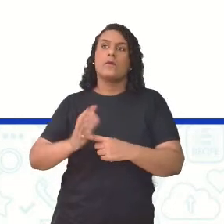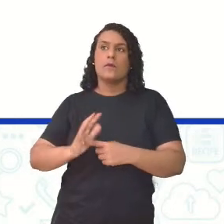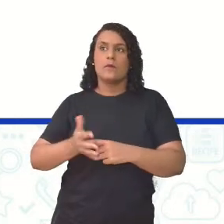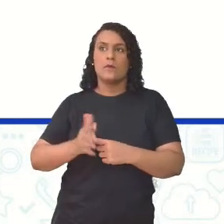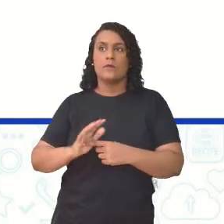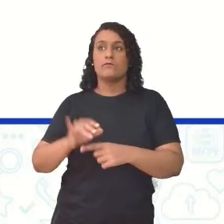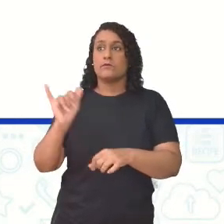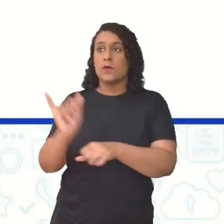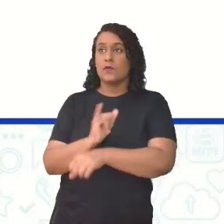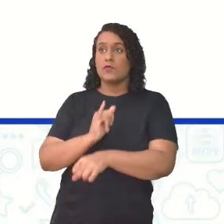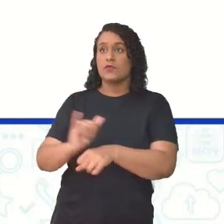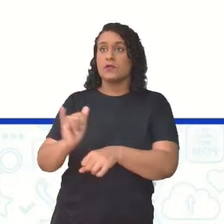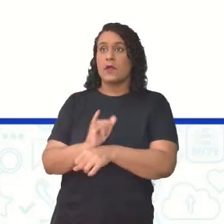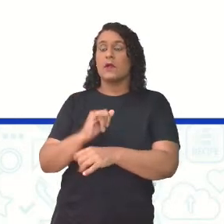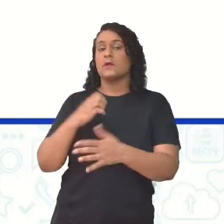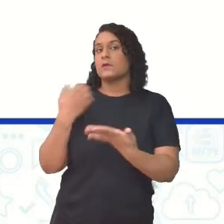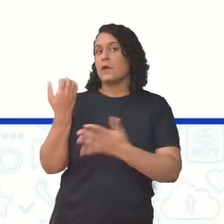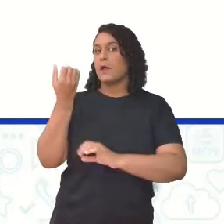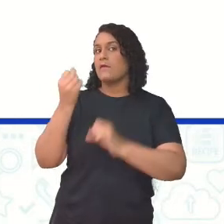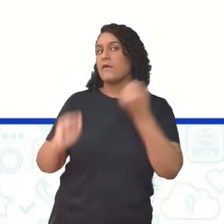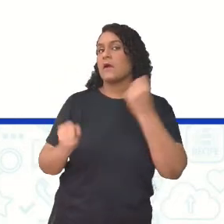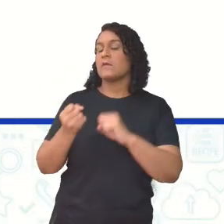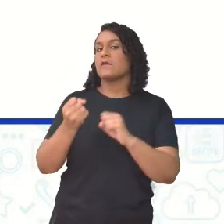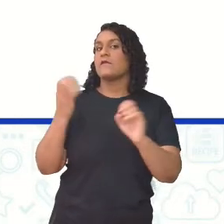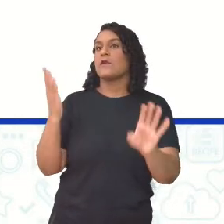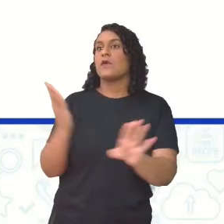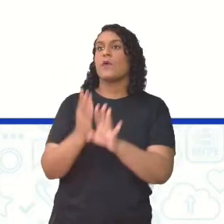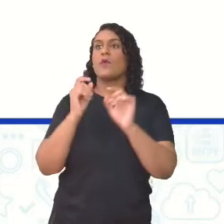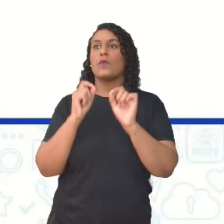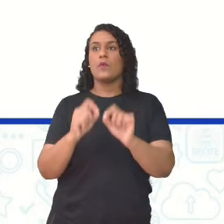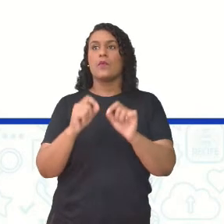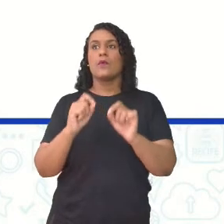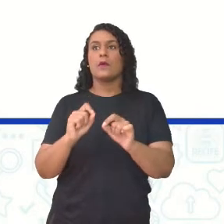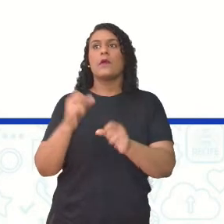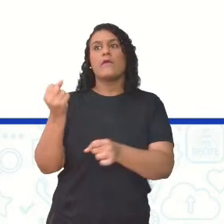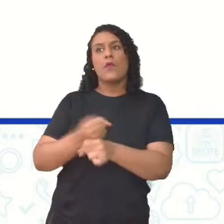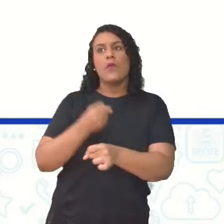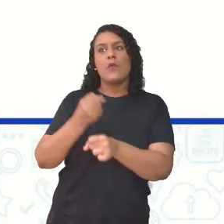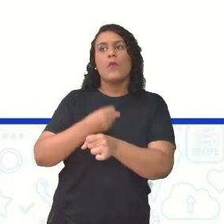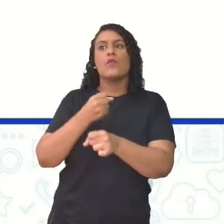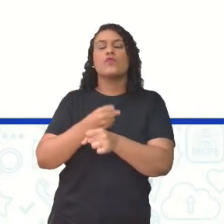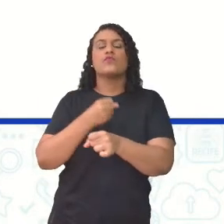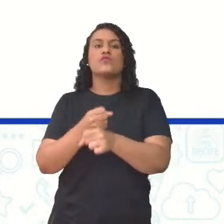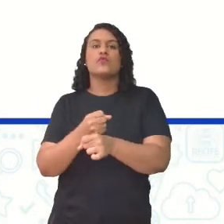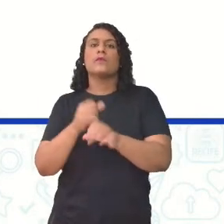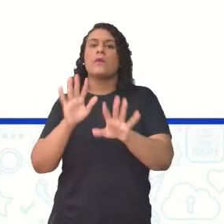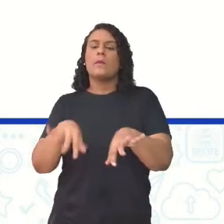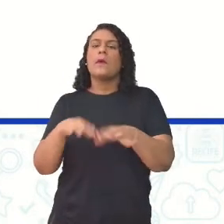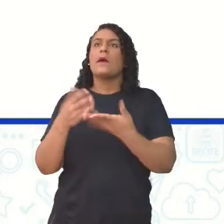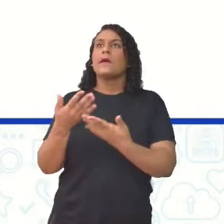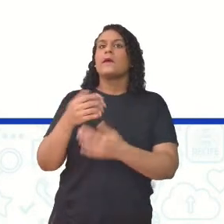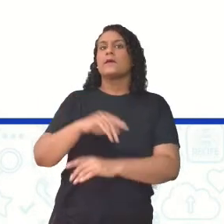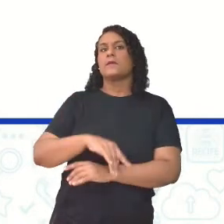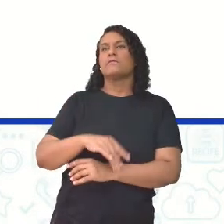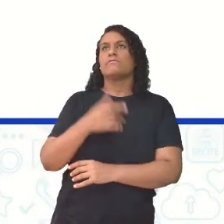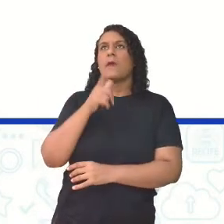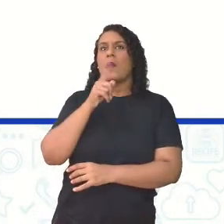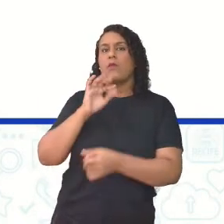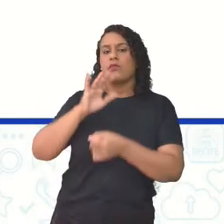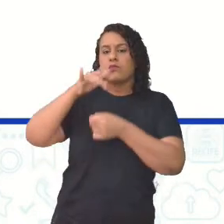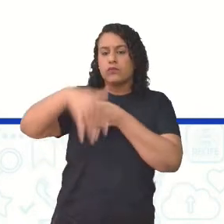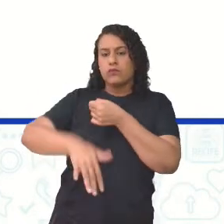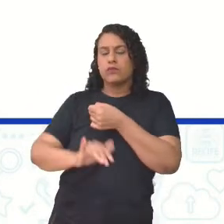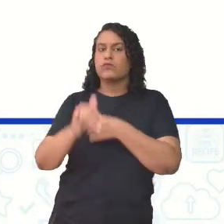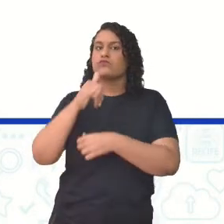uma fábrica foi construir uma pequena hidrelétrica, aproveitando correntezas de um rio que passa por próximos às